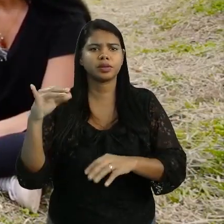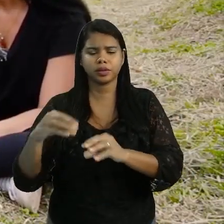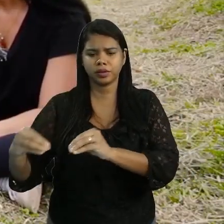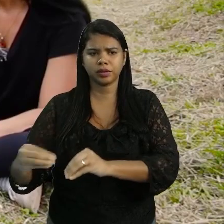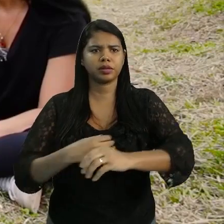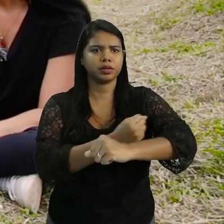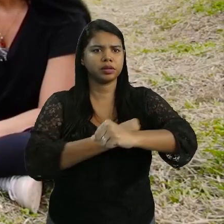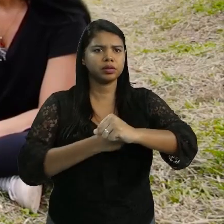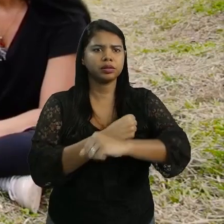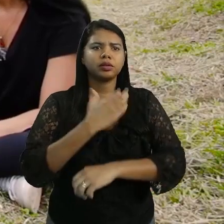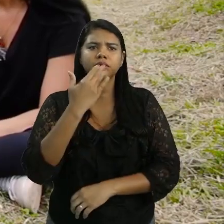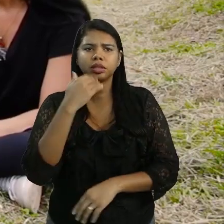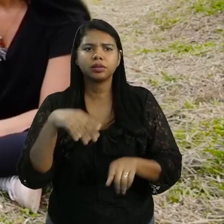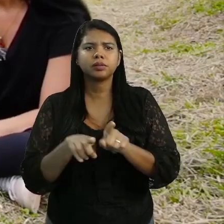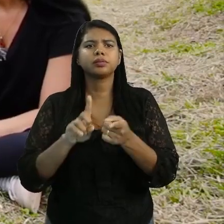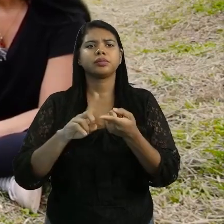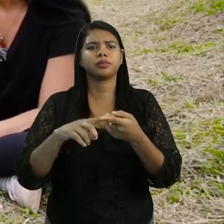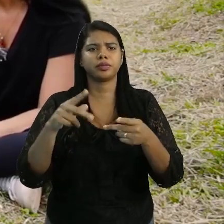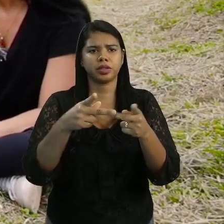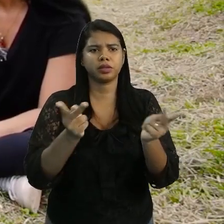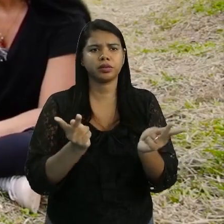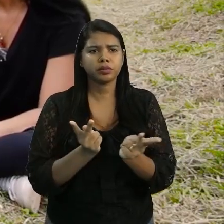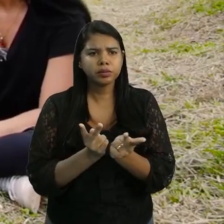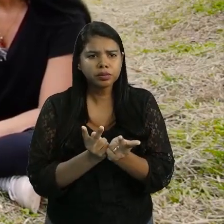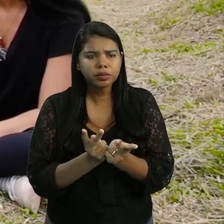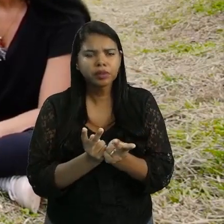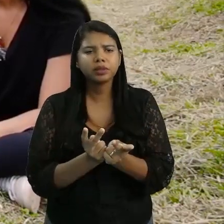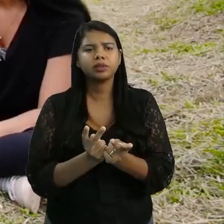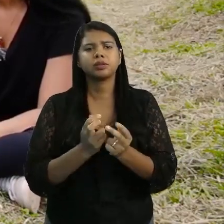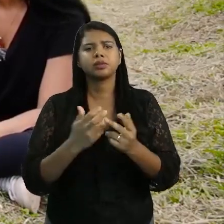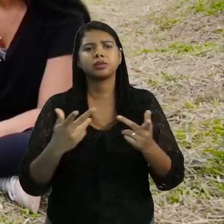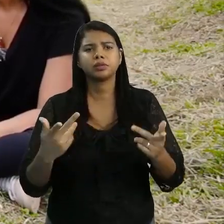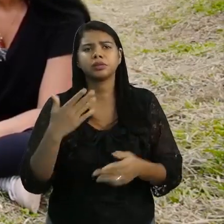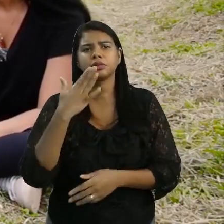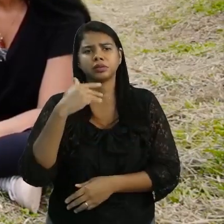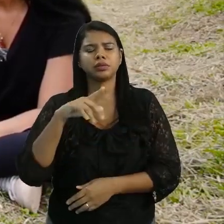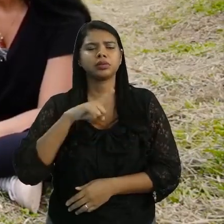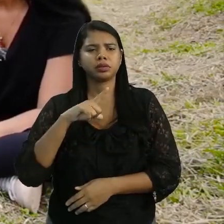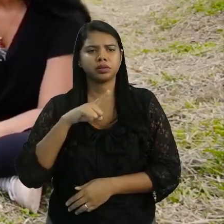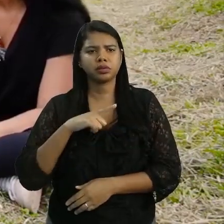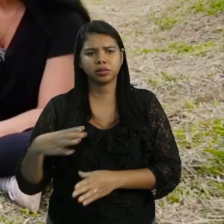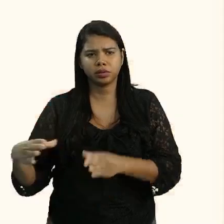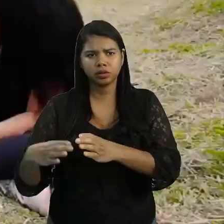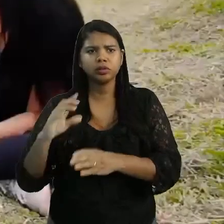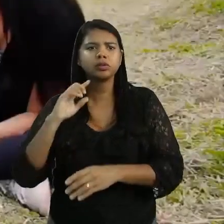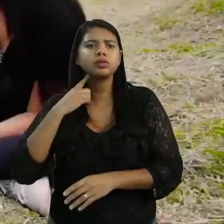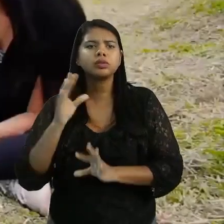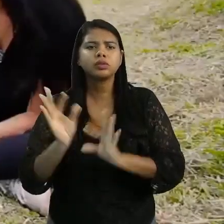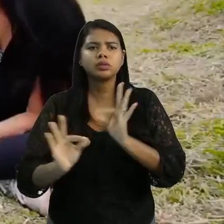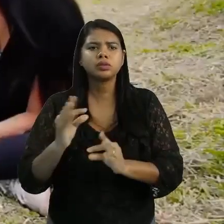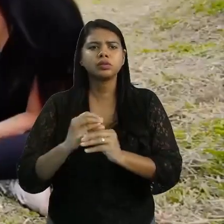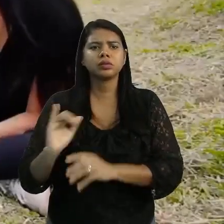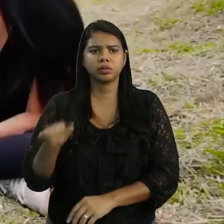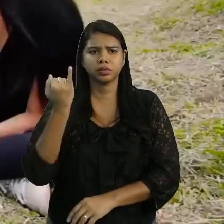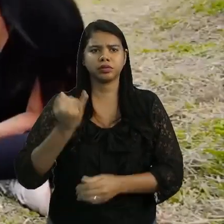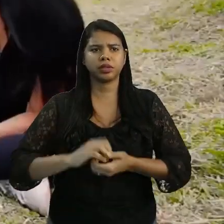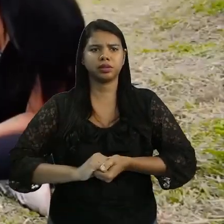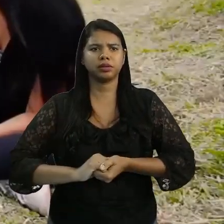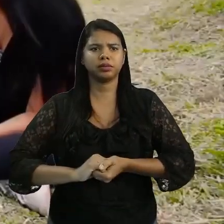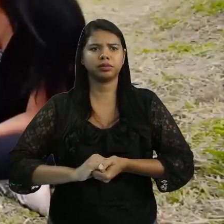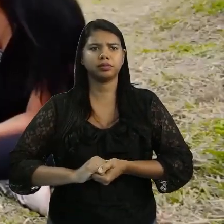essas duas maneiras de reaproveitar e evitar o desperdício. A gente tenta separar o plástico principalmente e o